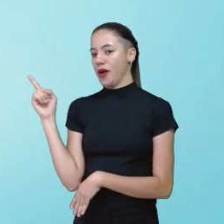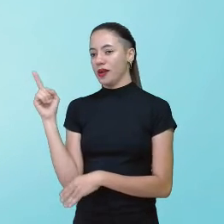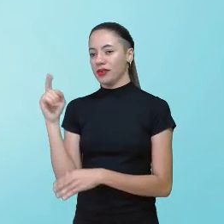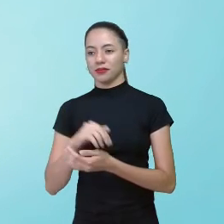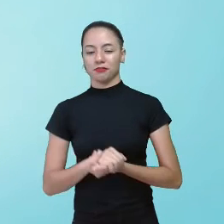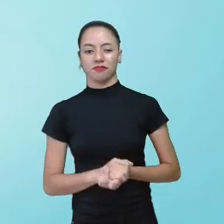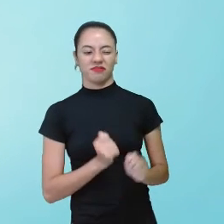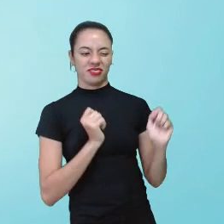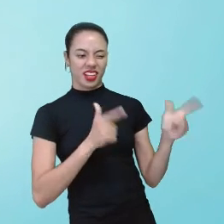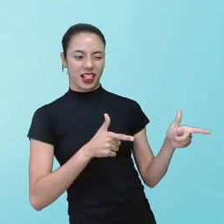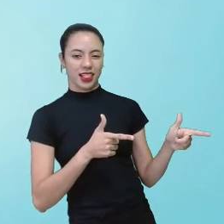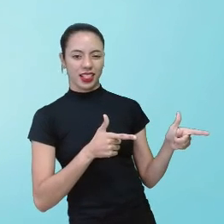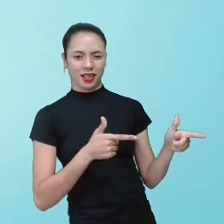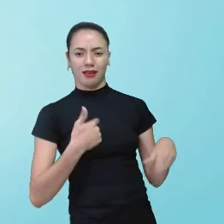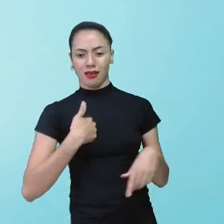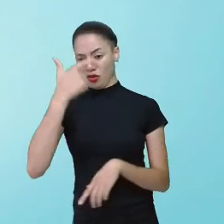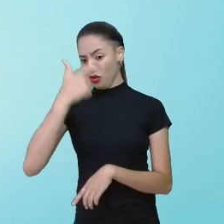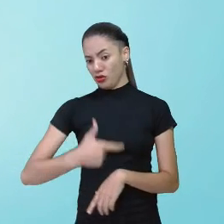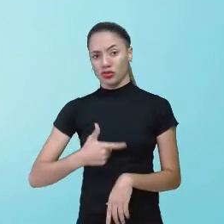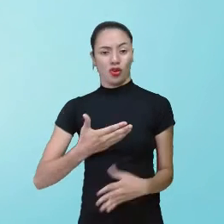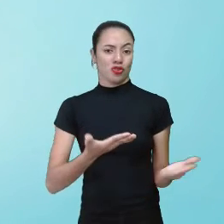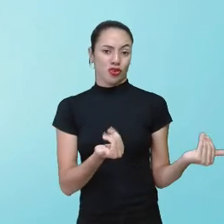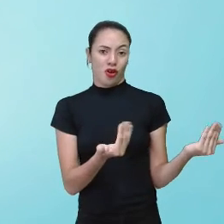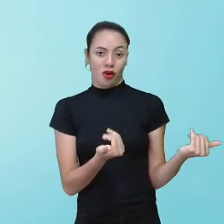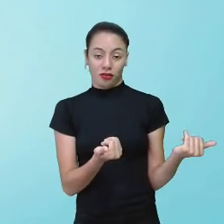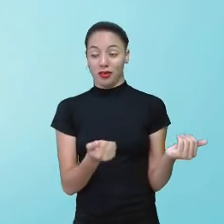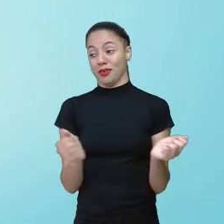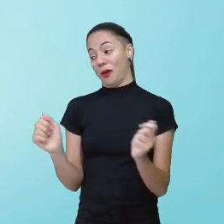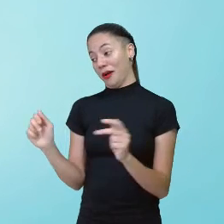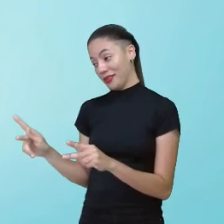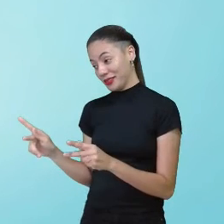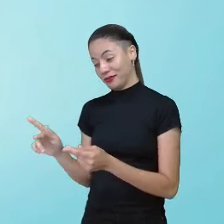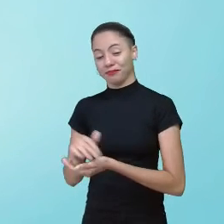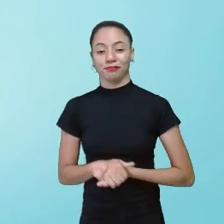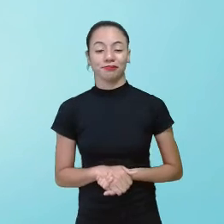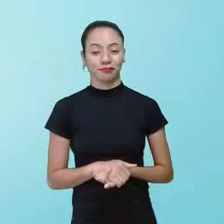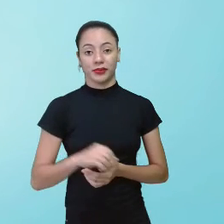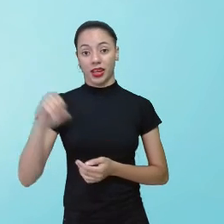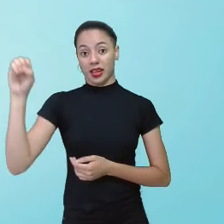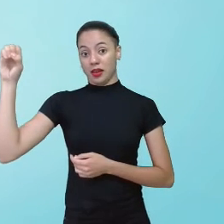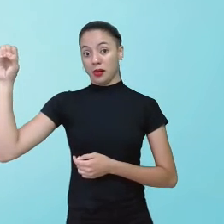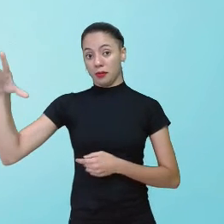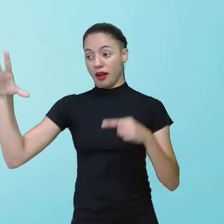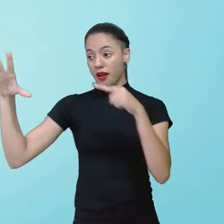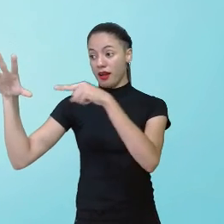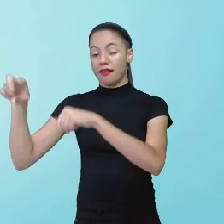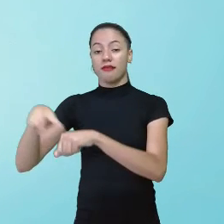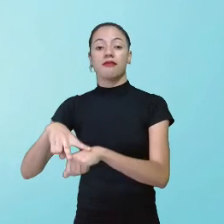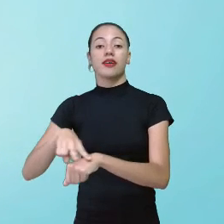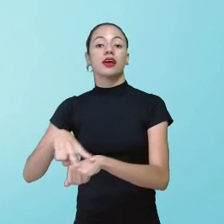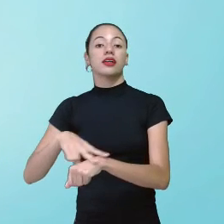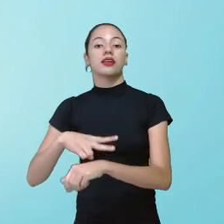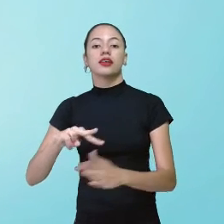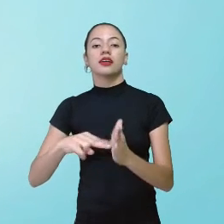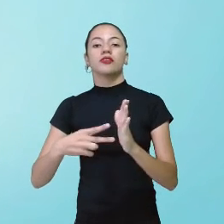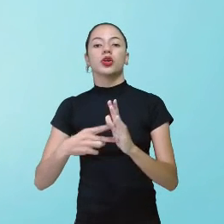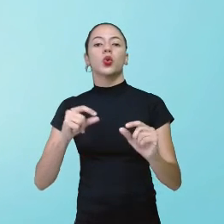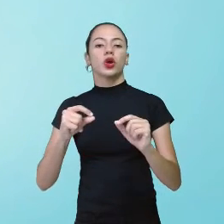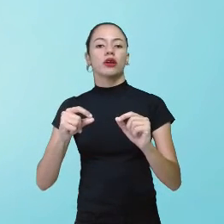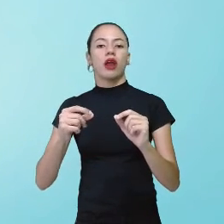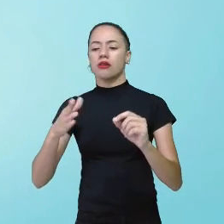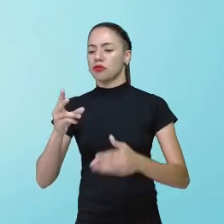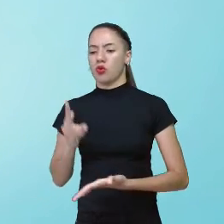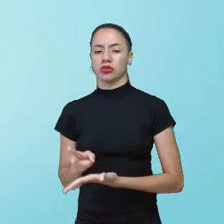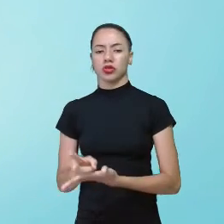legal. Você é jovem Eu sou também. jovem é demais. jovem. Ah, tá bom. Então vamos lá. O sinal verde já sabe, né? O sinal verde significa avançar, está